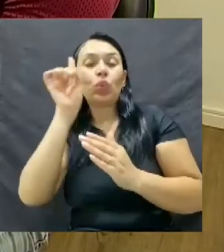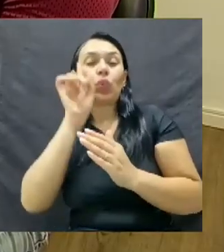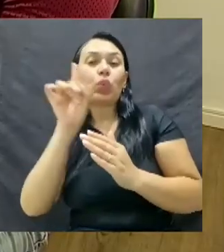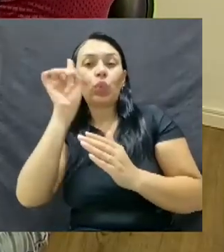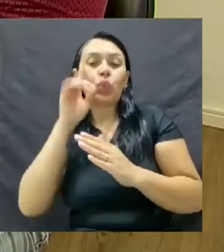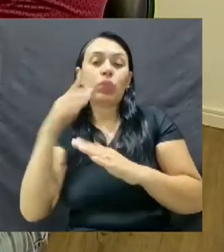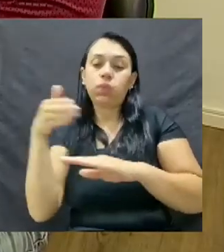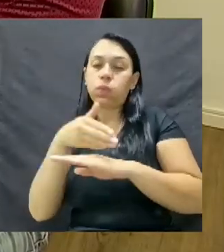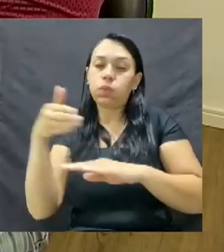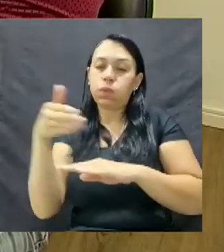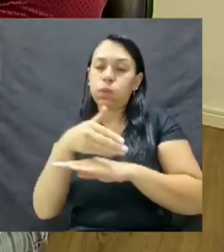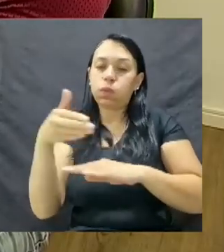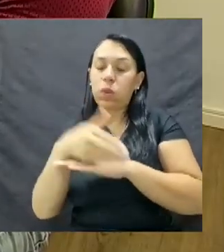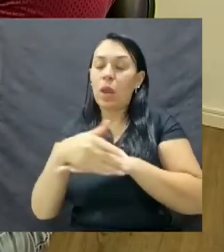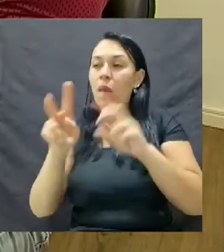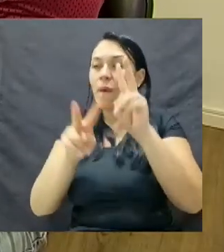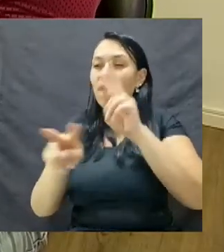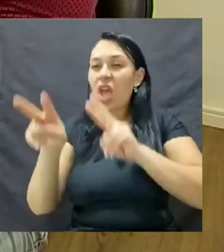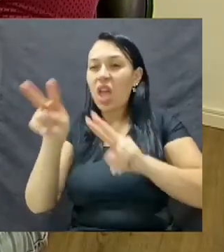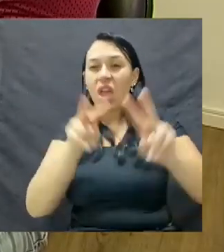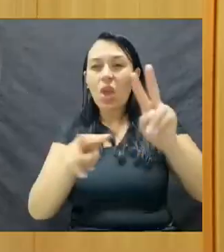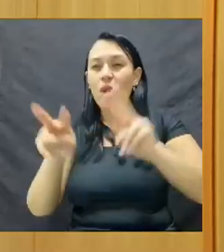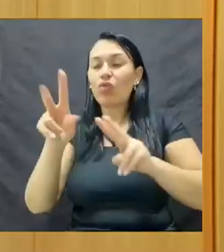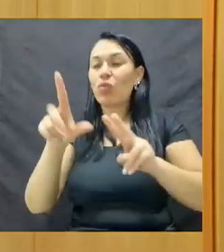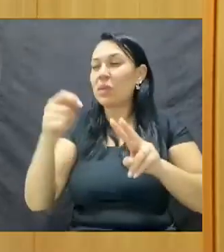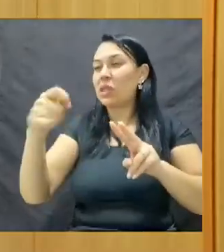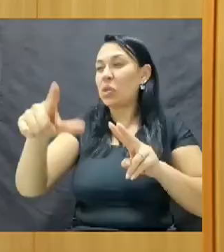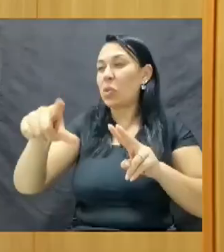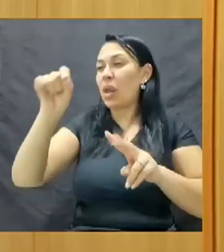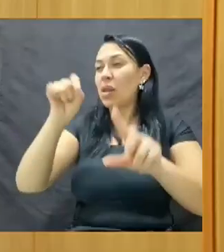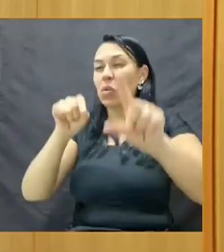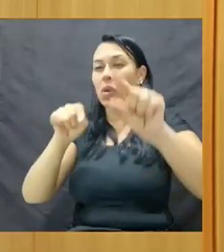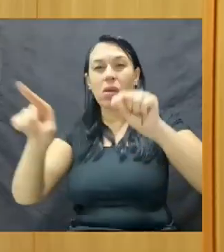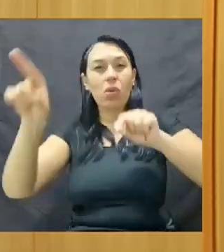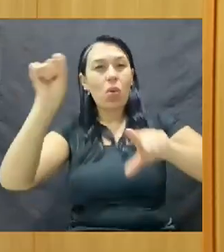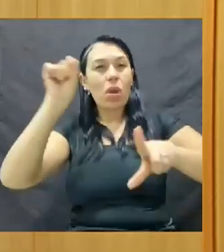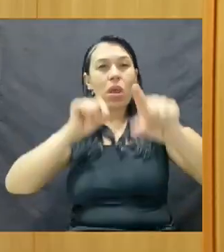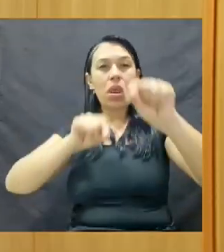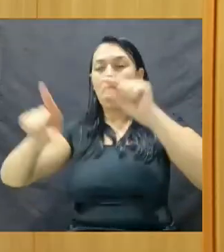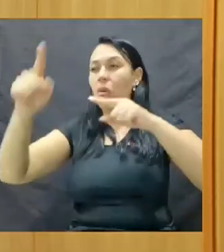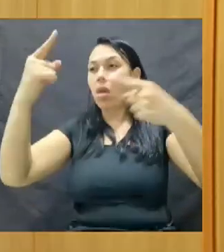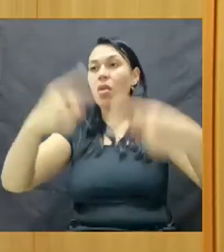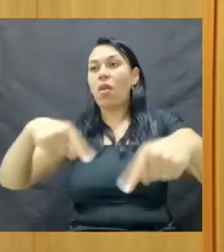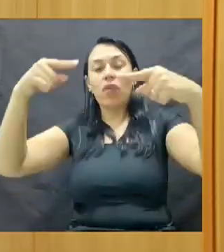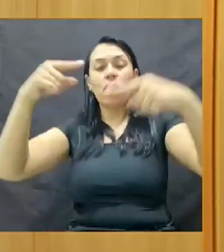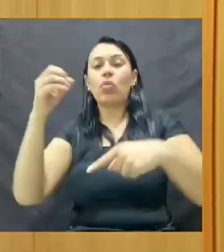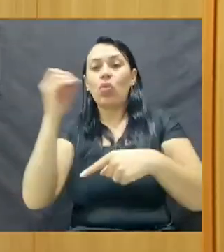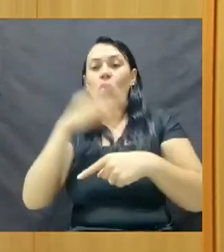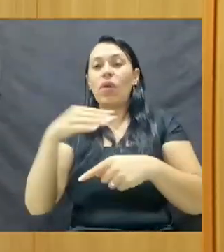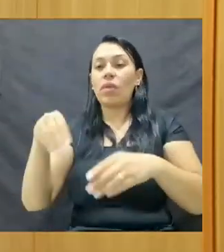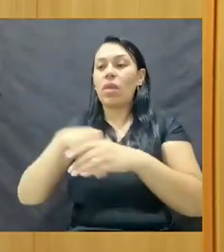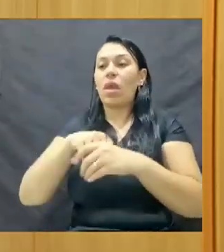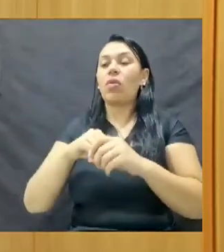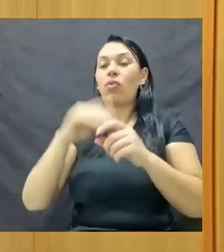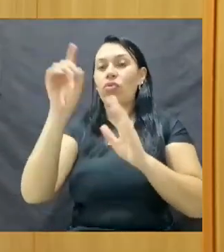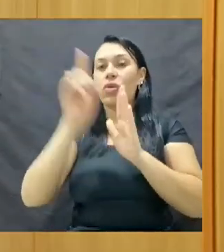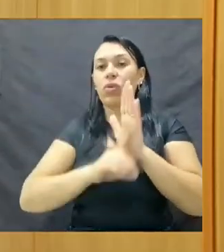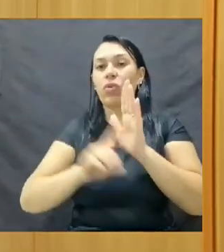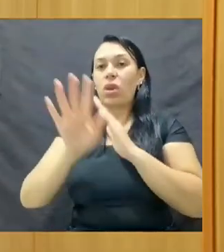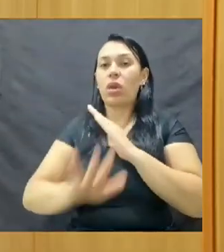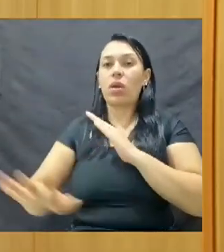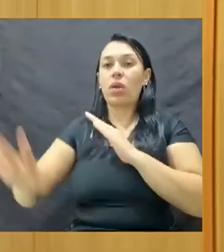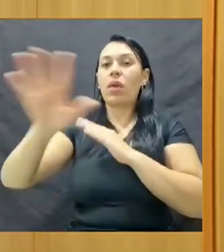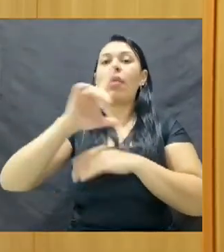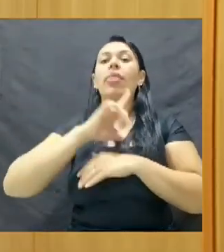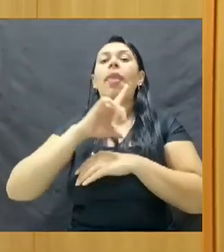assim, sabe, é uma tomada de decisão nova, é um novo desafio, sabe? Aqui dentro da diretoria geral a gente não costuma ter, tem